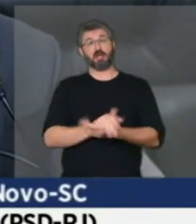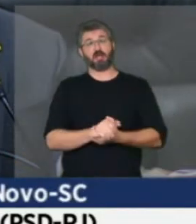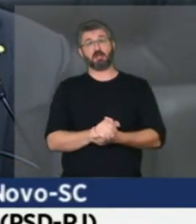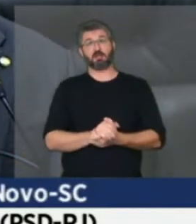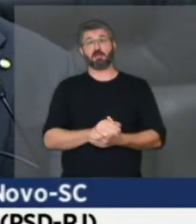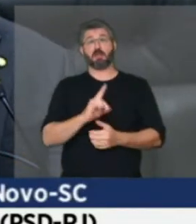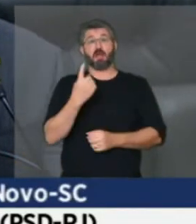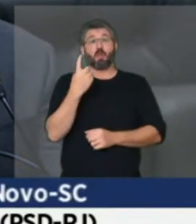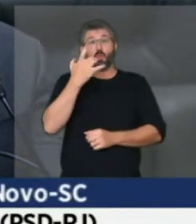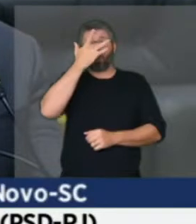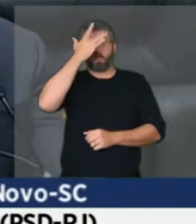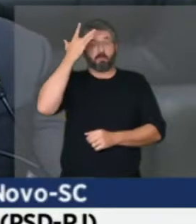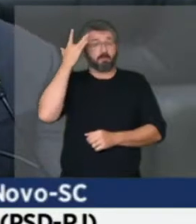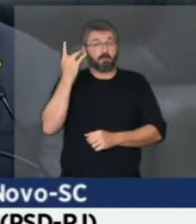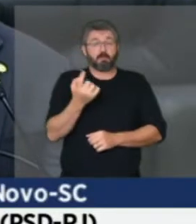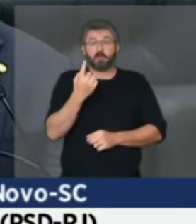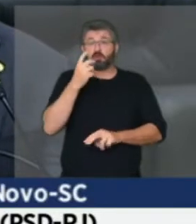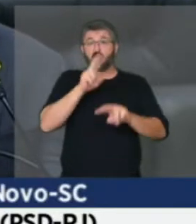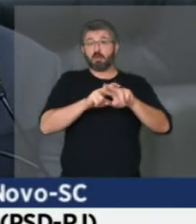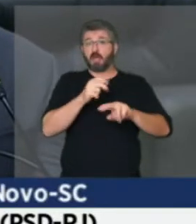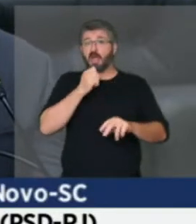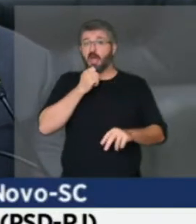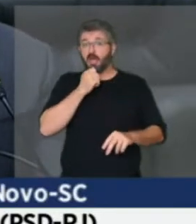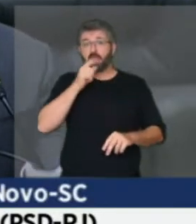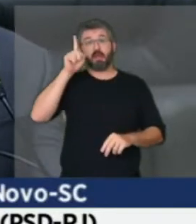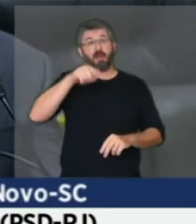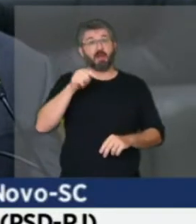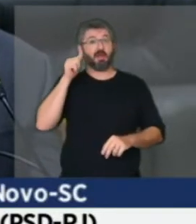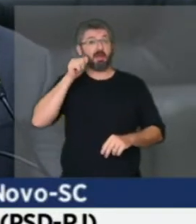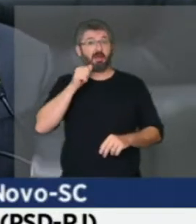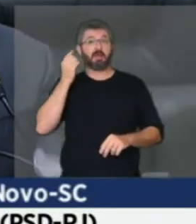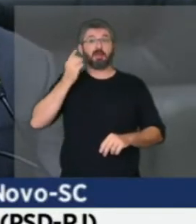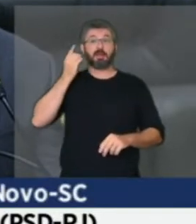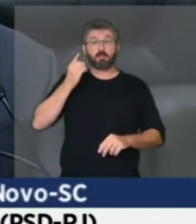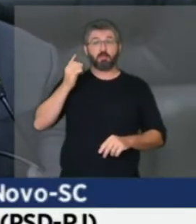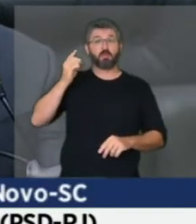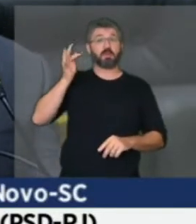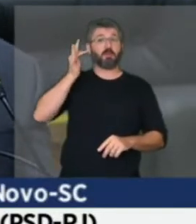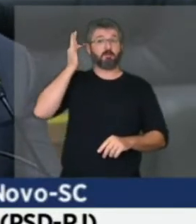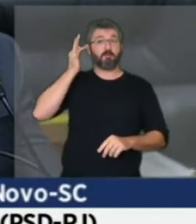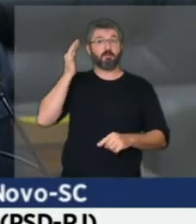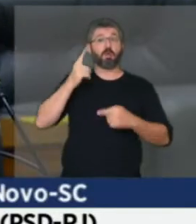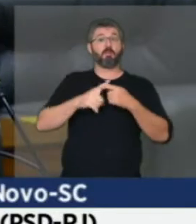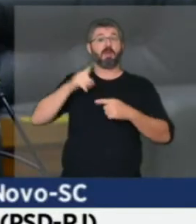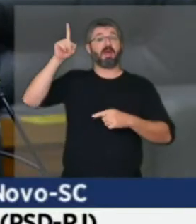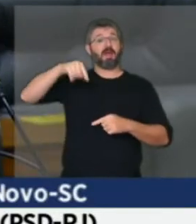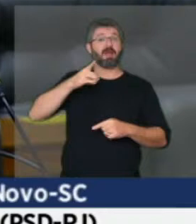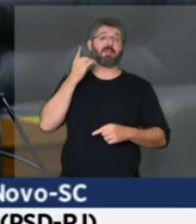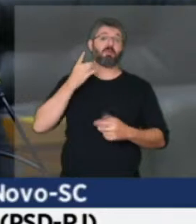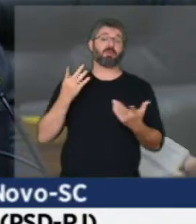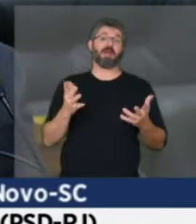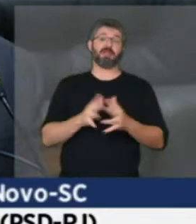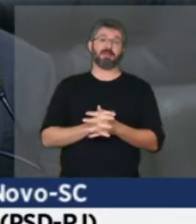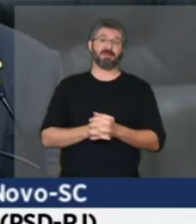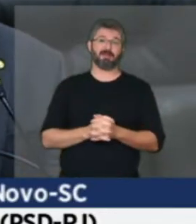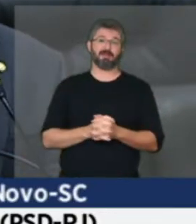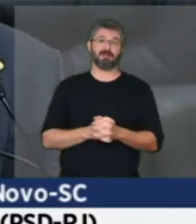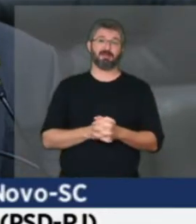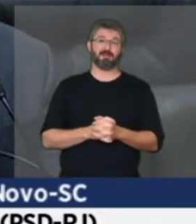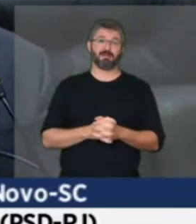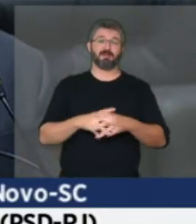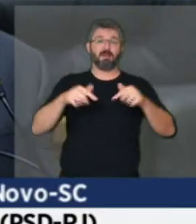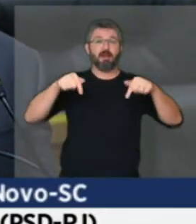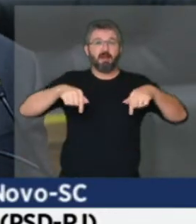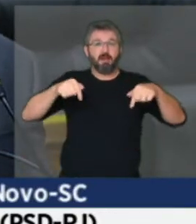está presa parlamentar por conta do mandato. Essa